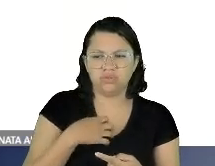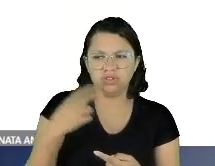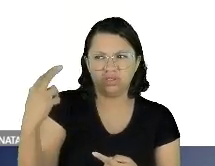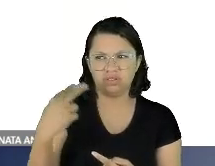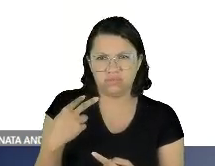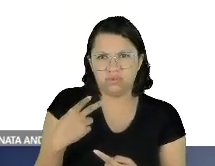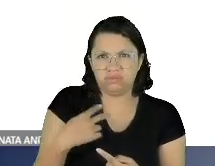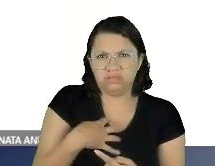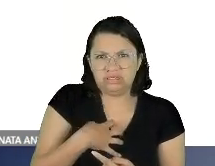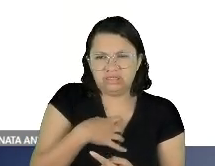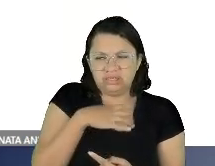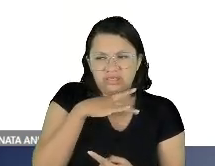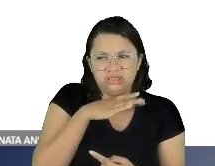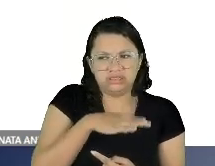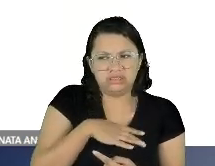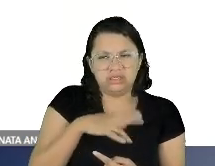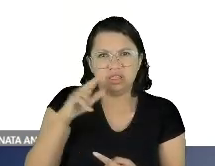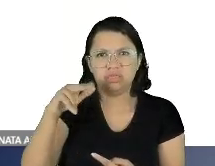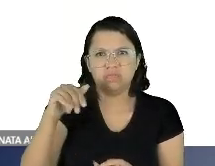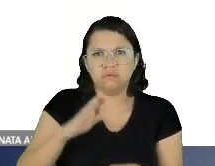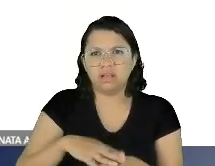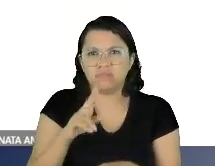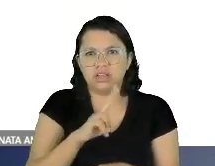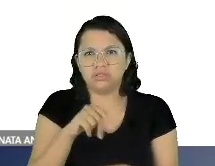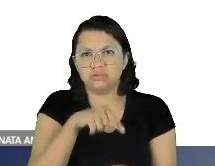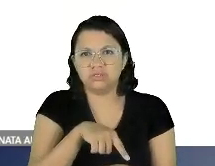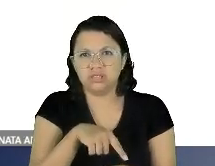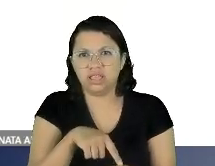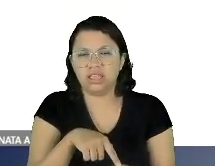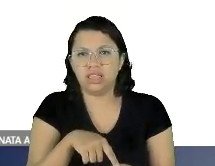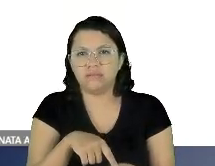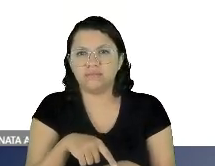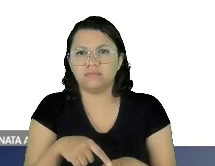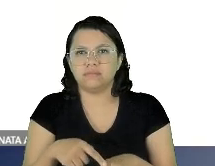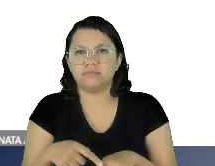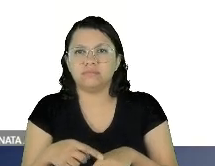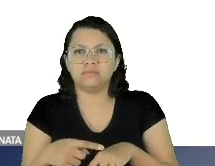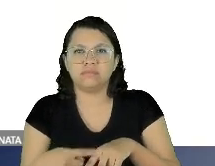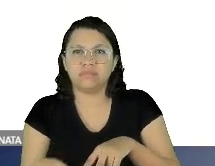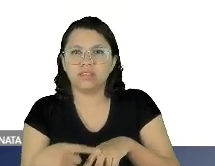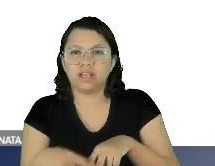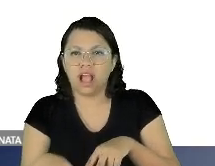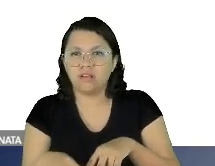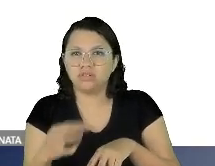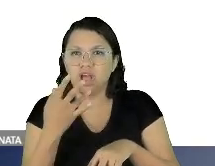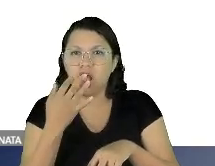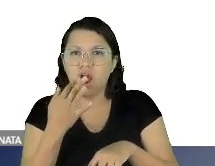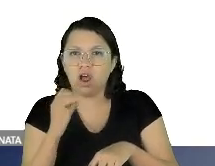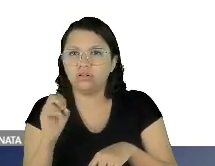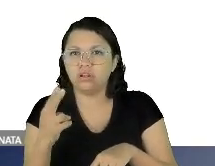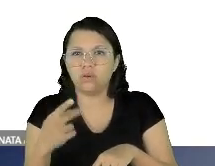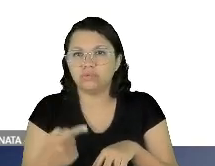muito mal. Nunca mais consegui usar calça estampada ou colorida.